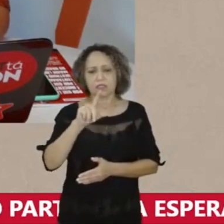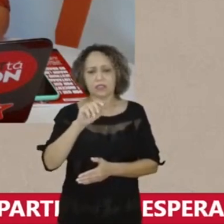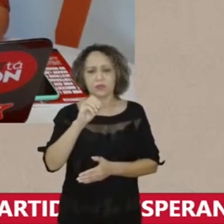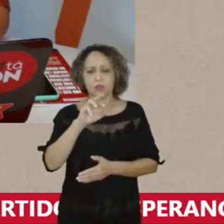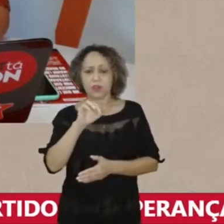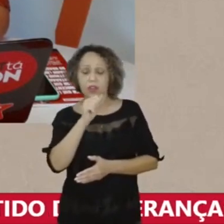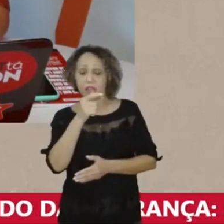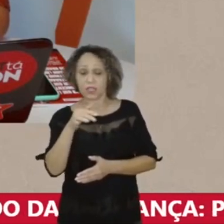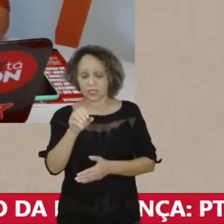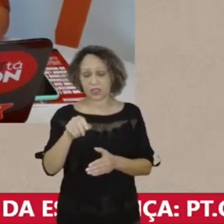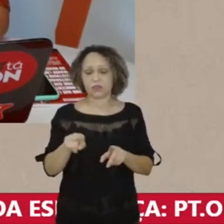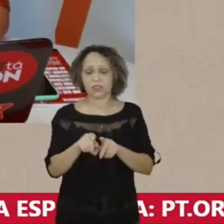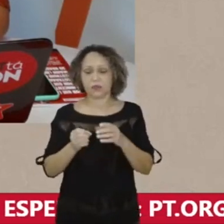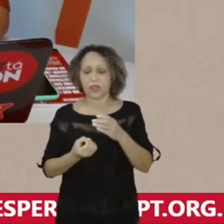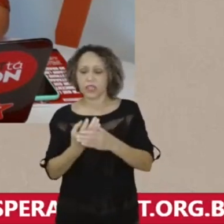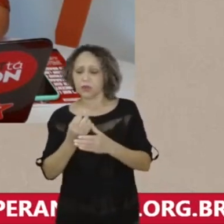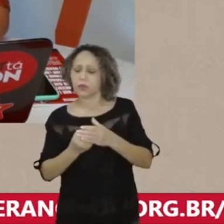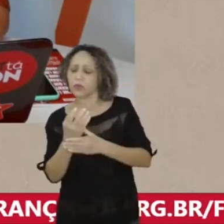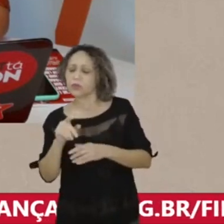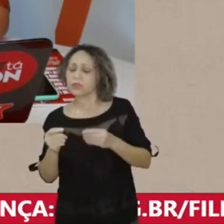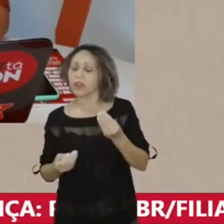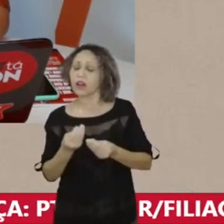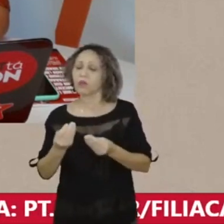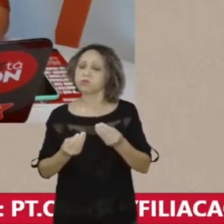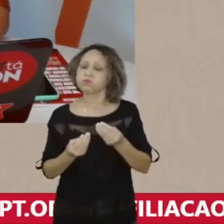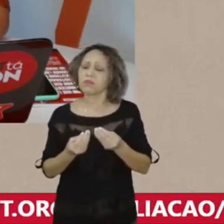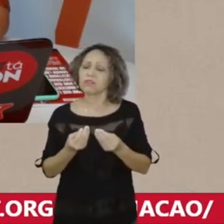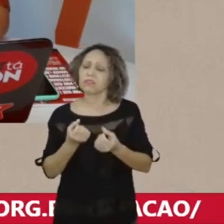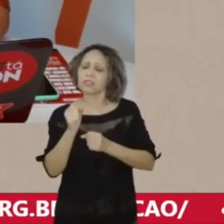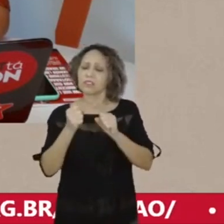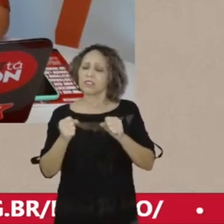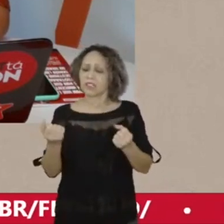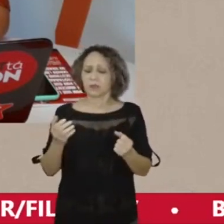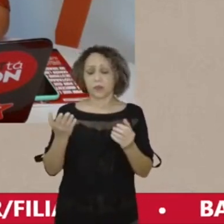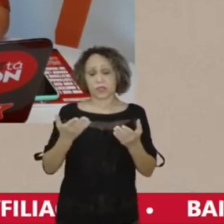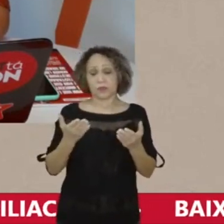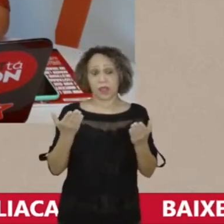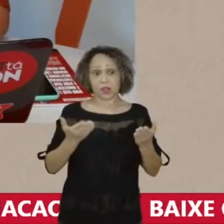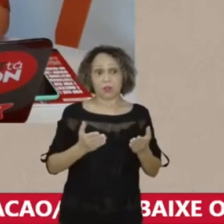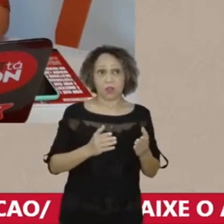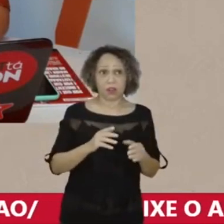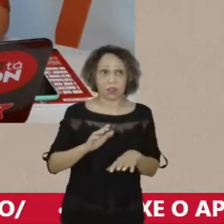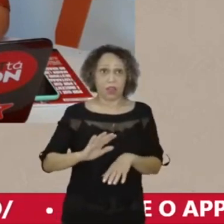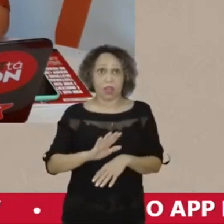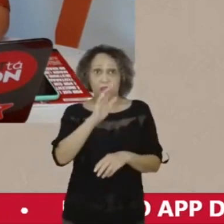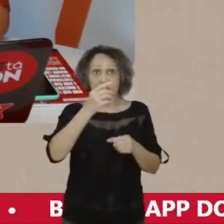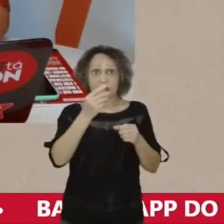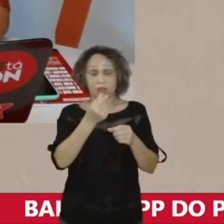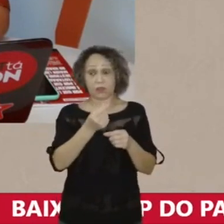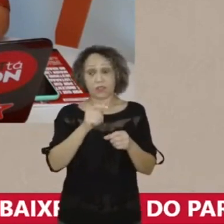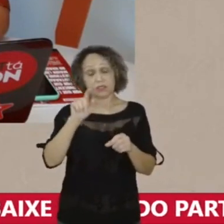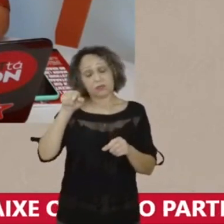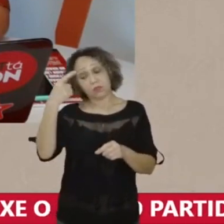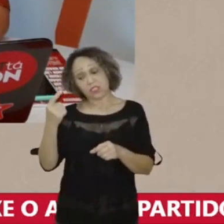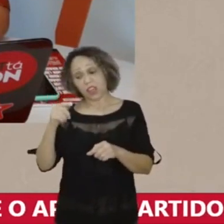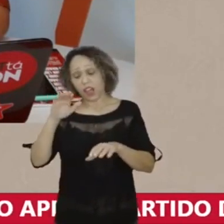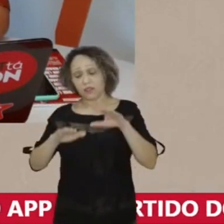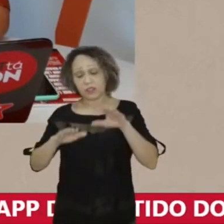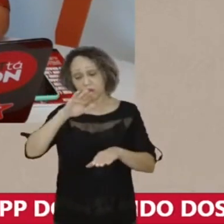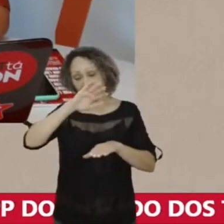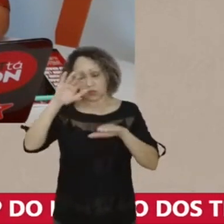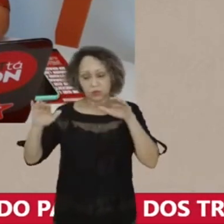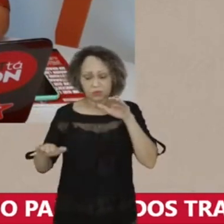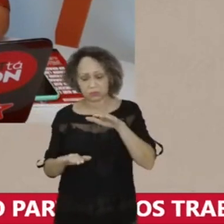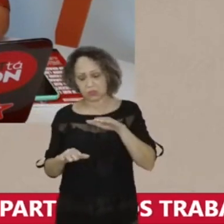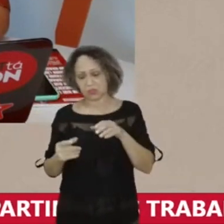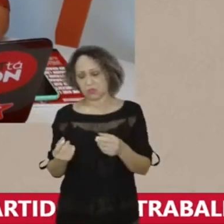Então, por exemplo, agora o preço está em alta, mas em algum momento pode estar em baixa. E outro ponto, ela abre mão completamente da questão da transição